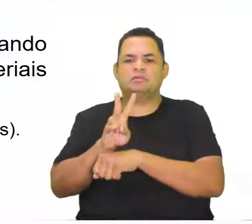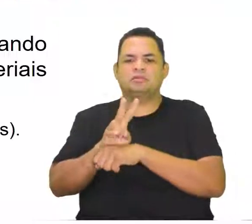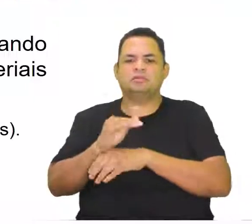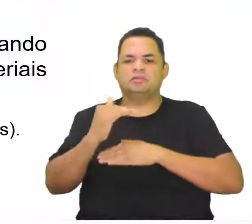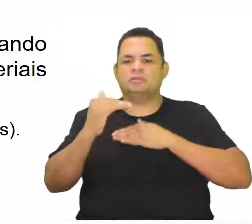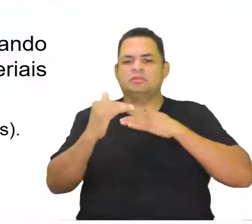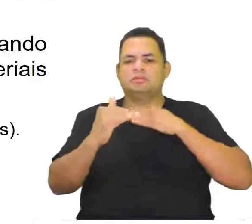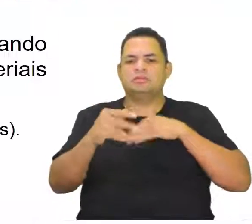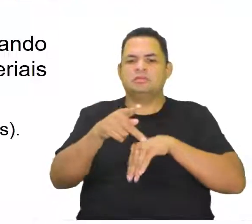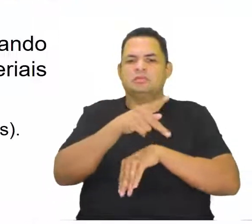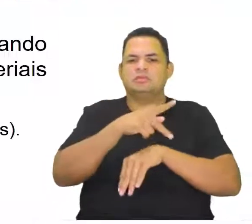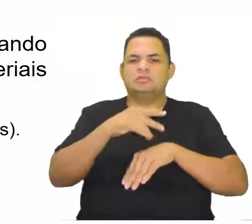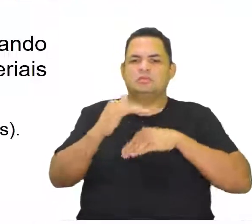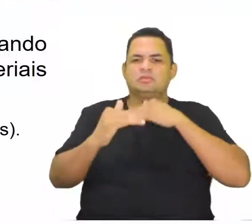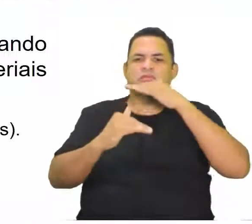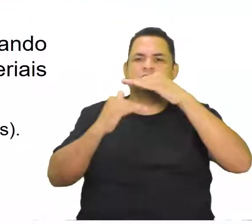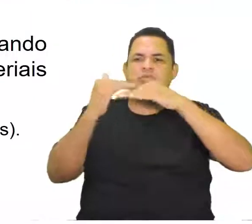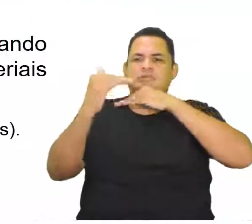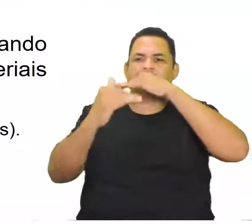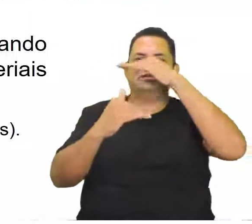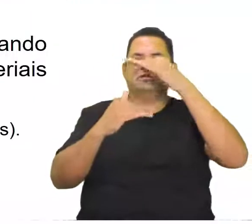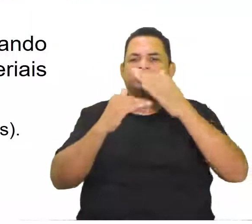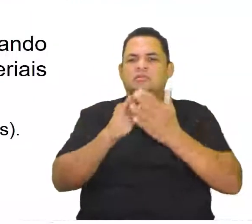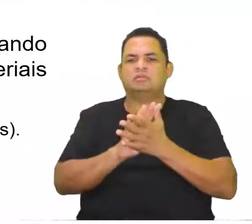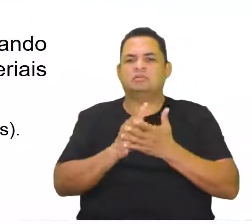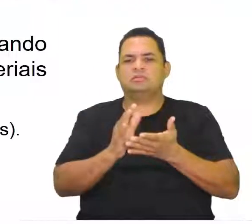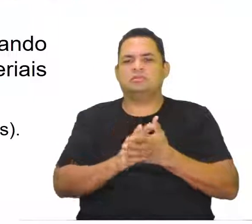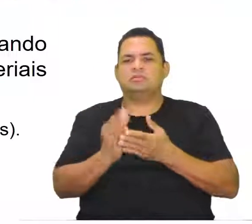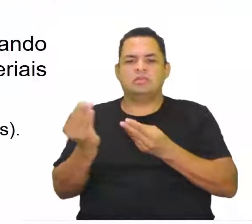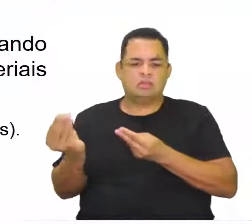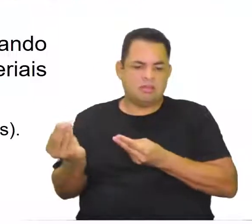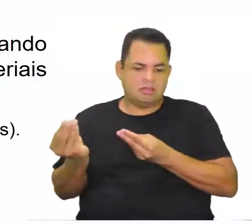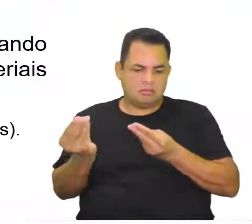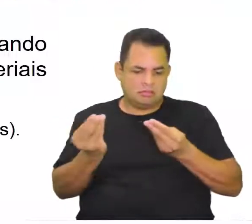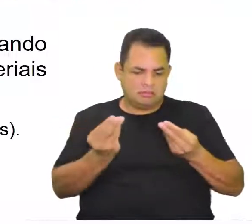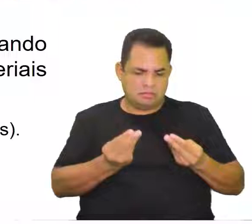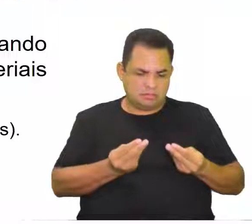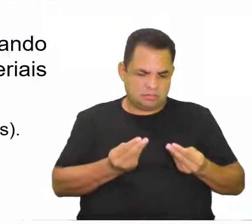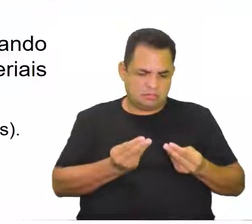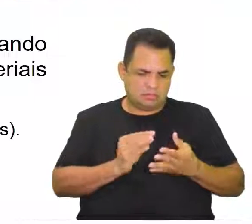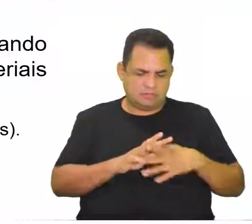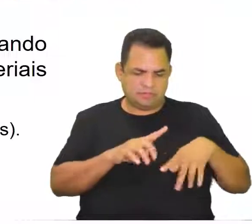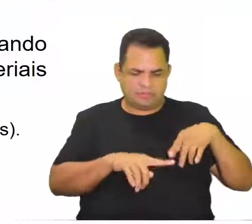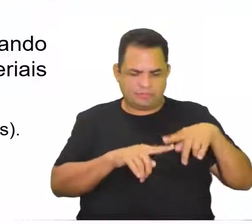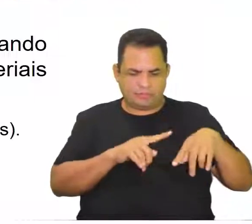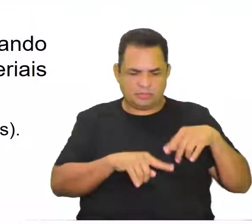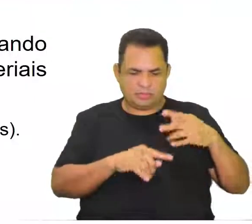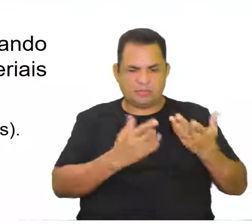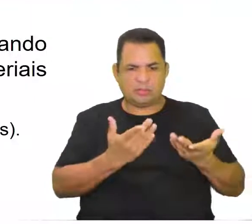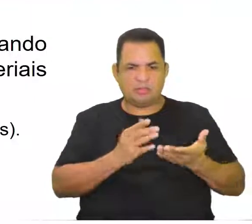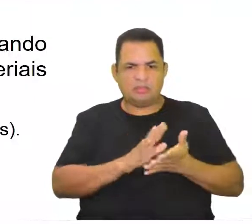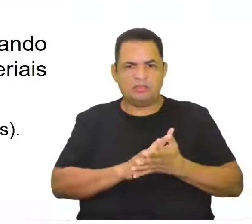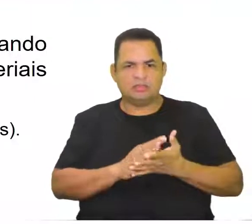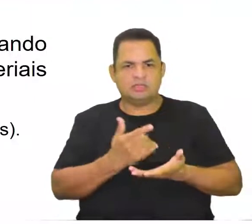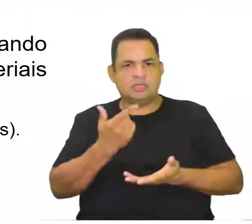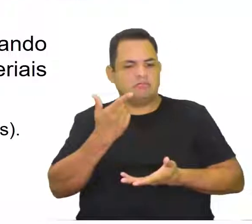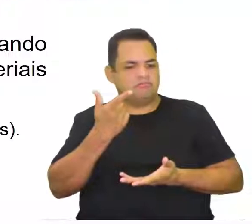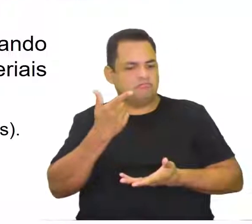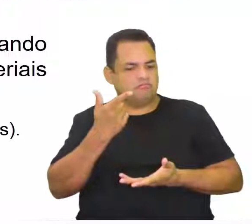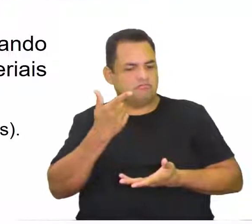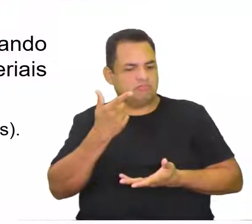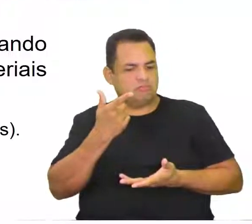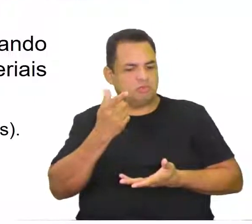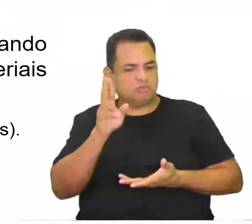que estão lá em desenvolvimento, que acabam recebendo essas mercadorias como mercadorias